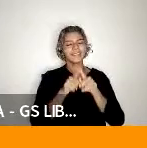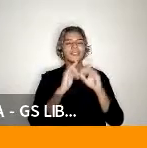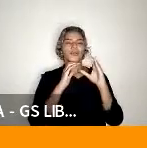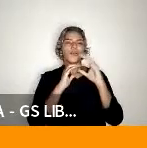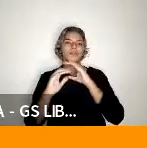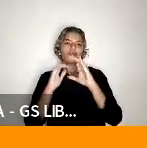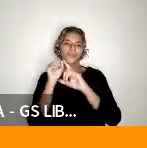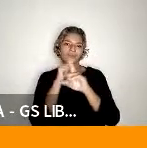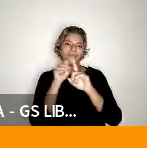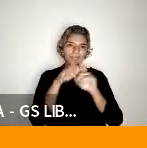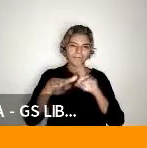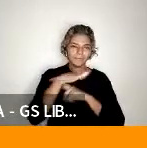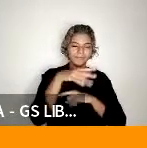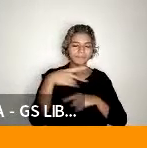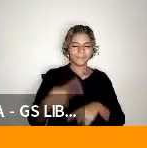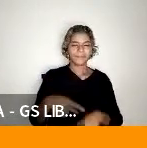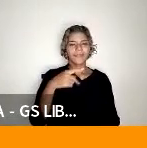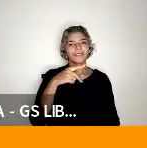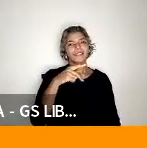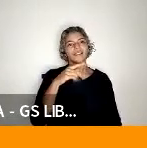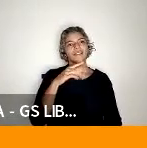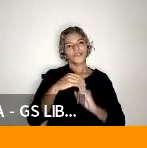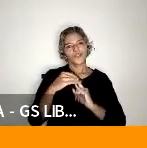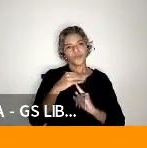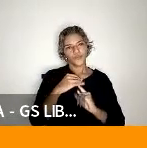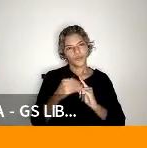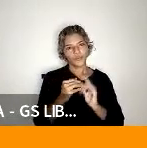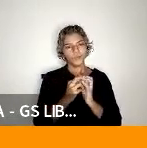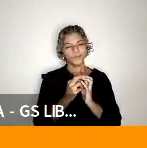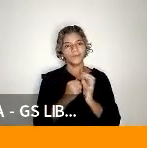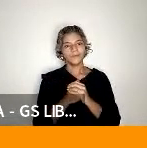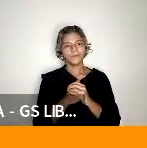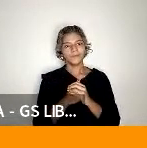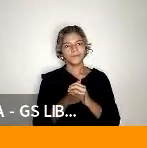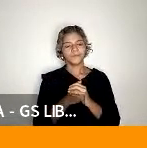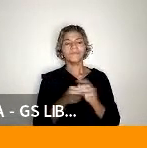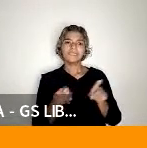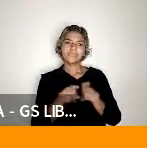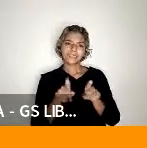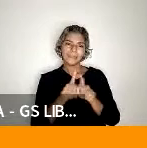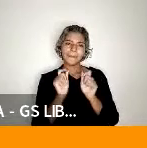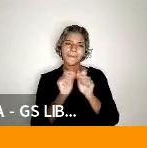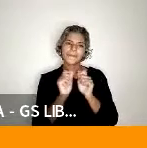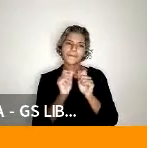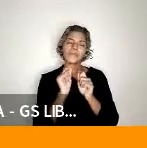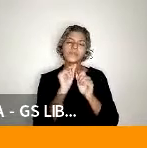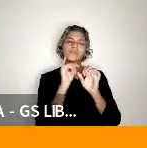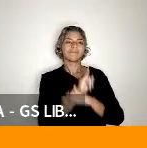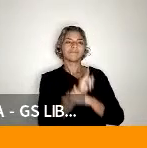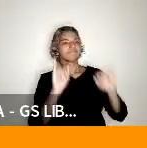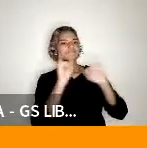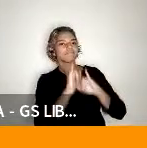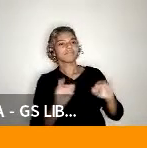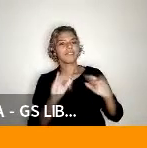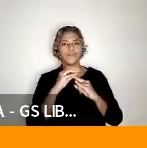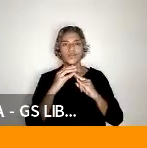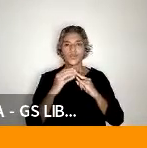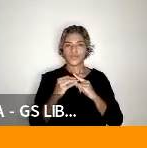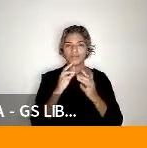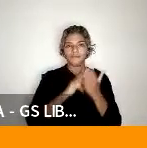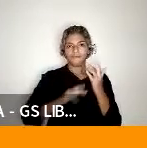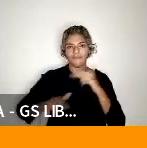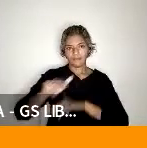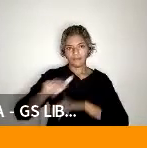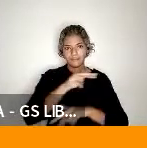CCS, assim como uma série de unidades da instituição. A gente fez essa campanha Fiocruz à Diversidade, também